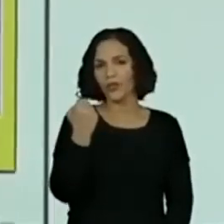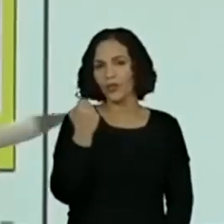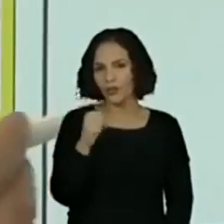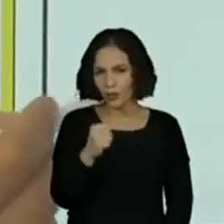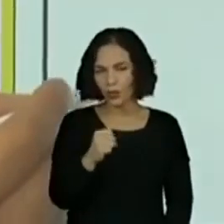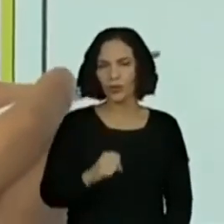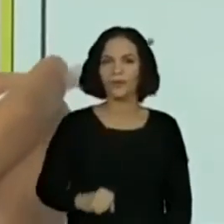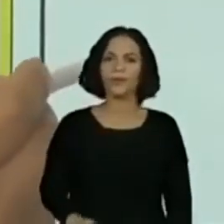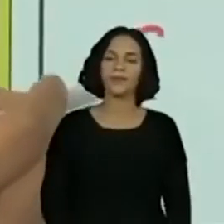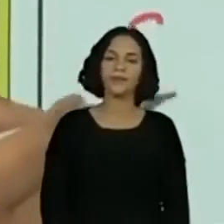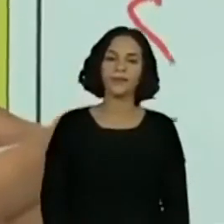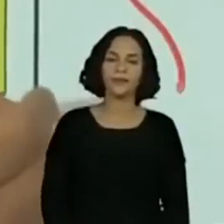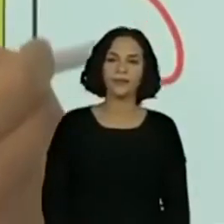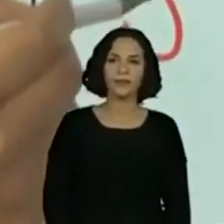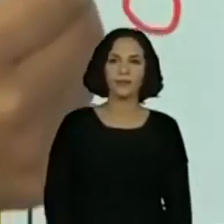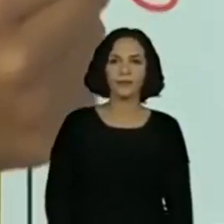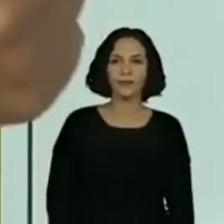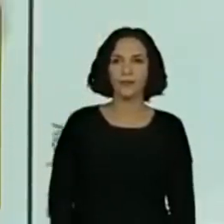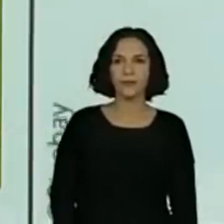1, 2, 3, 4, 5, 6, 7, 8.